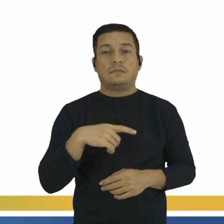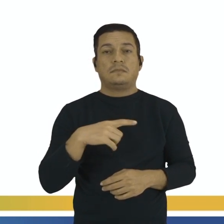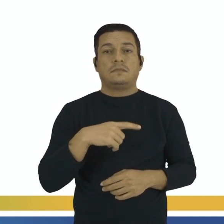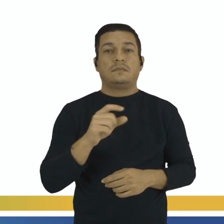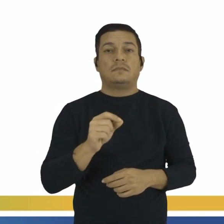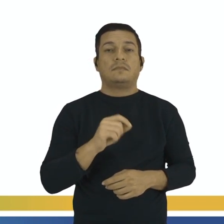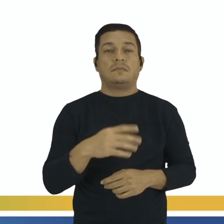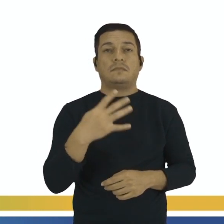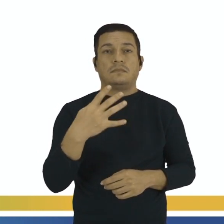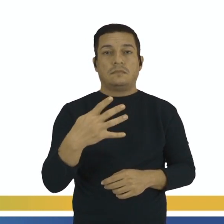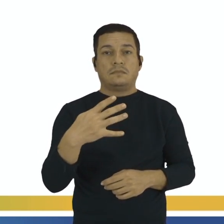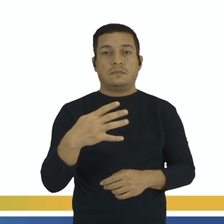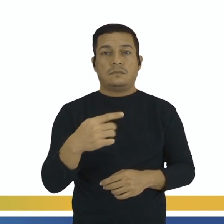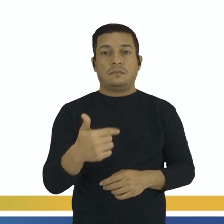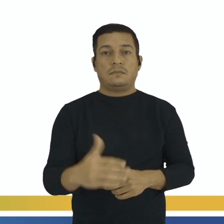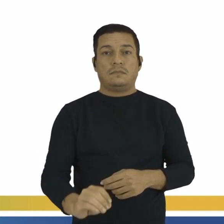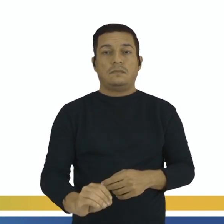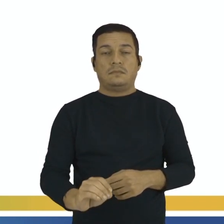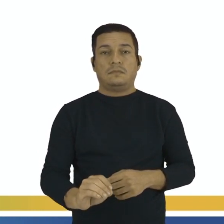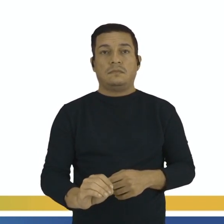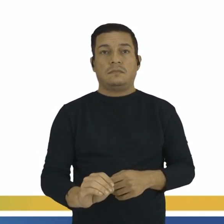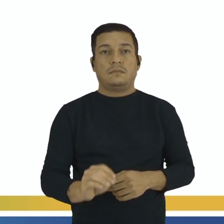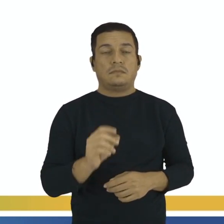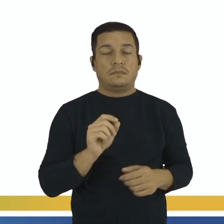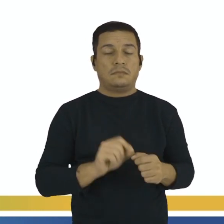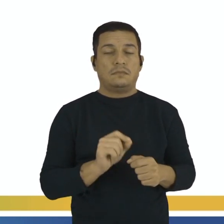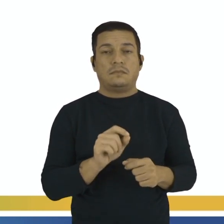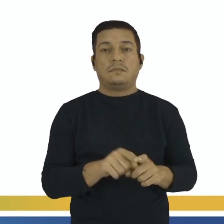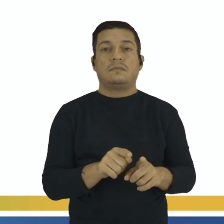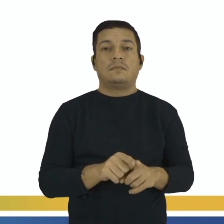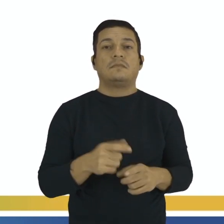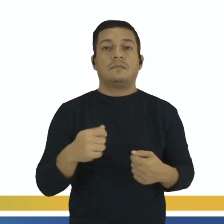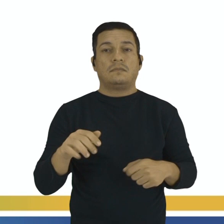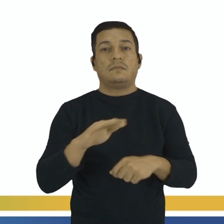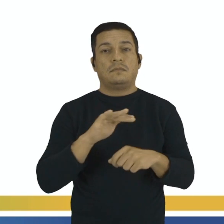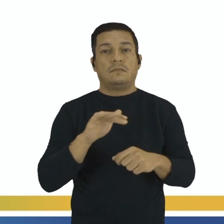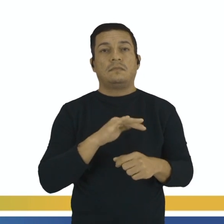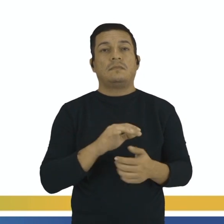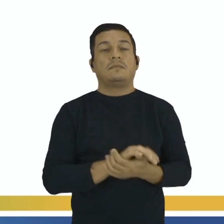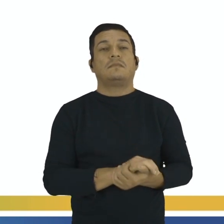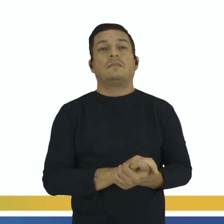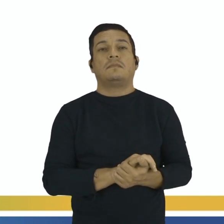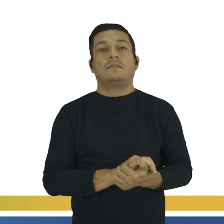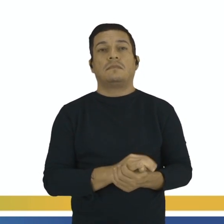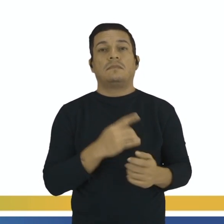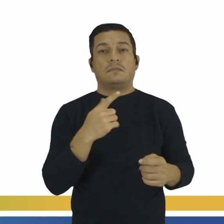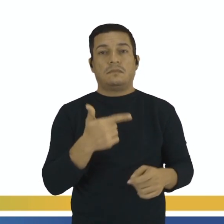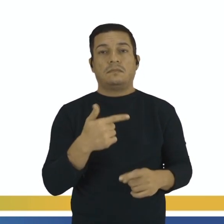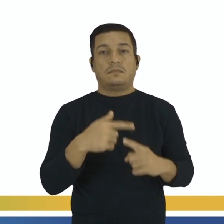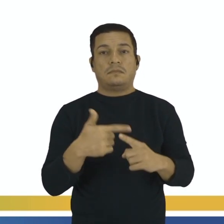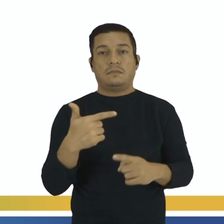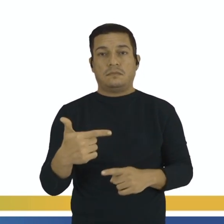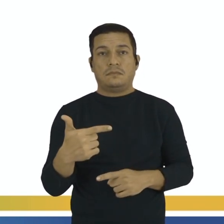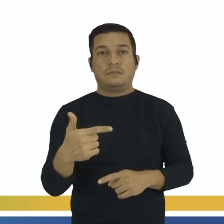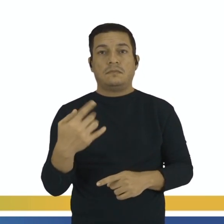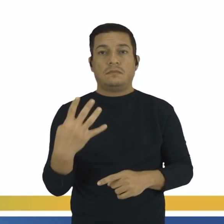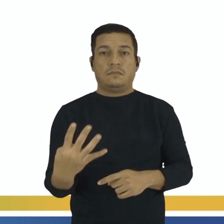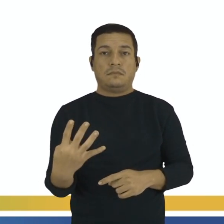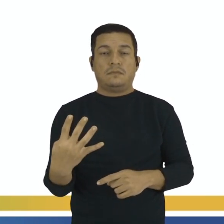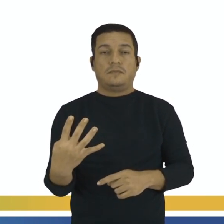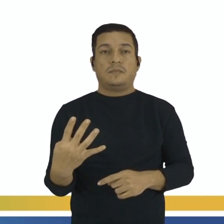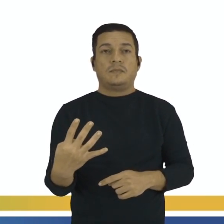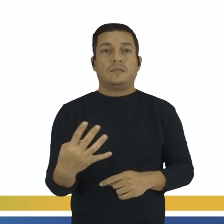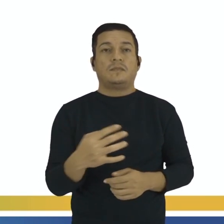um denominador decimal. E o que eu fiz embaixo, também devo fazer em cima. Multipliquei 2 vezes 2 e isso deu igual a